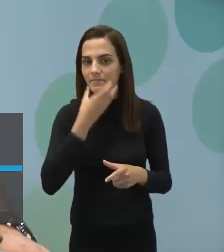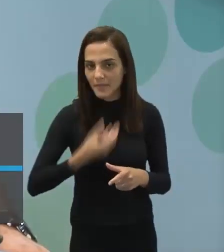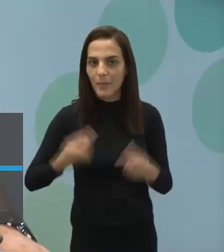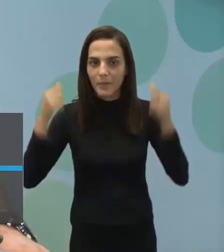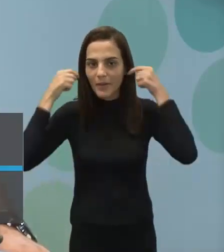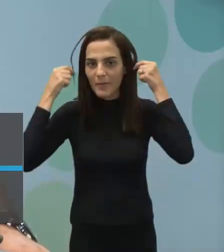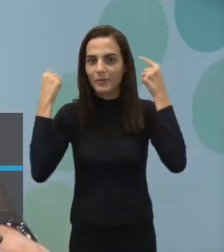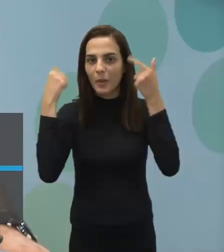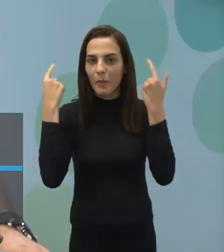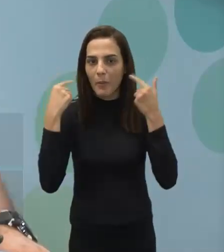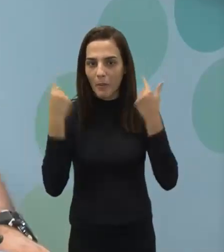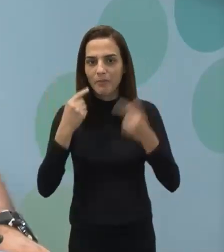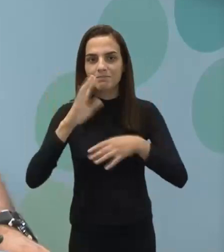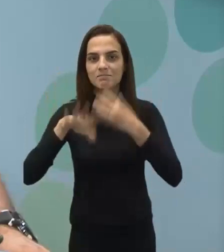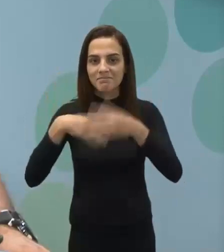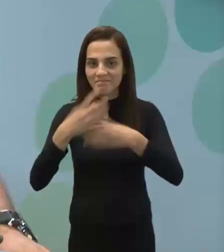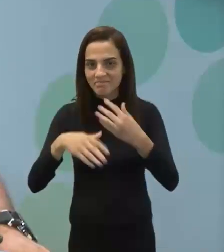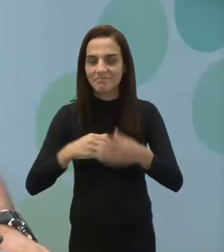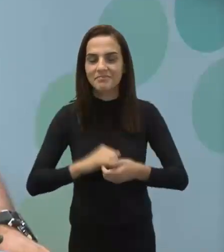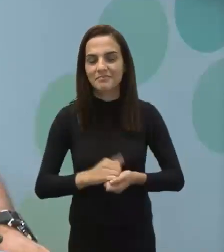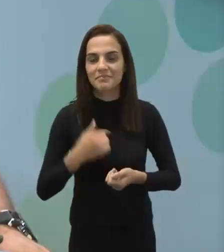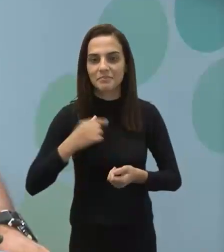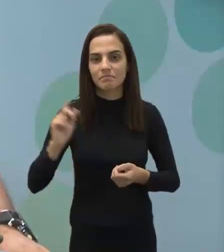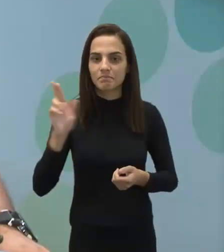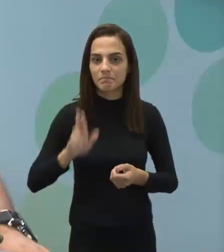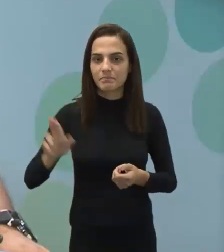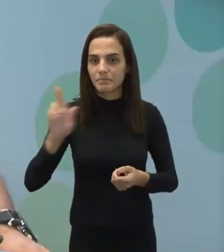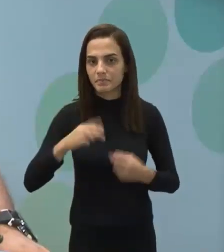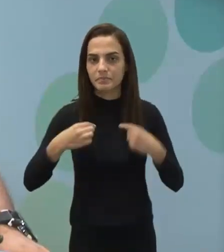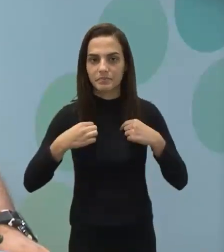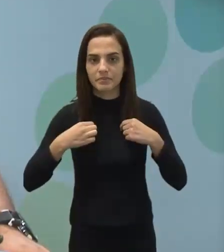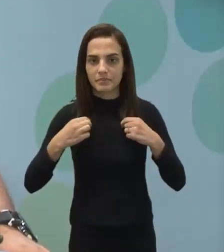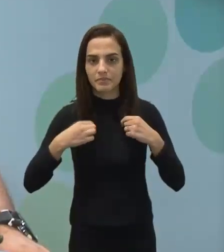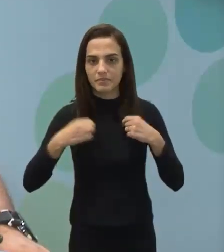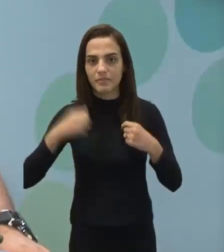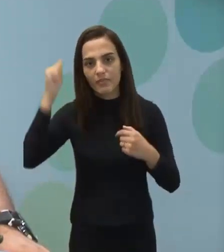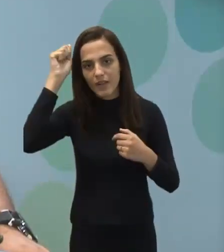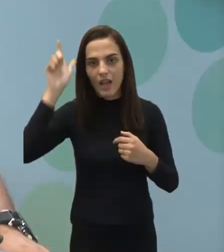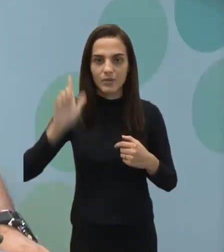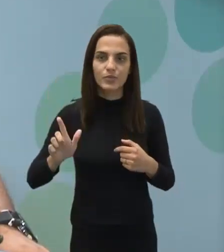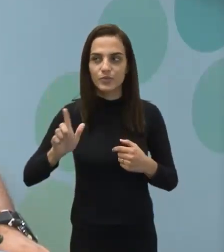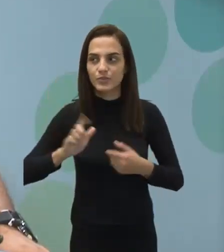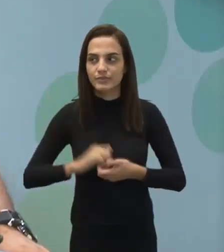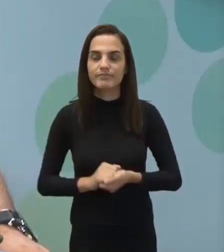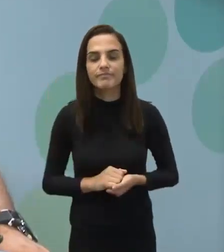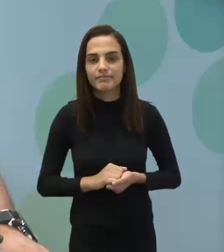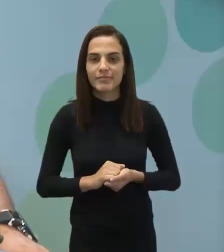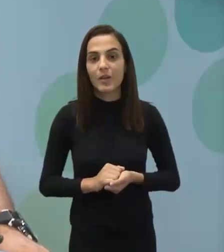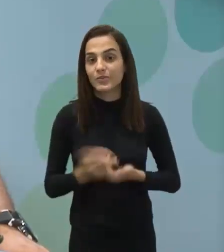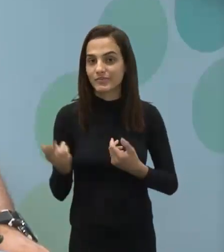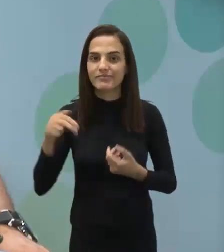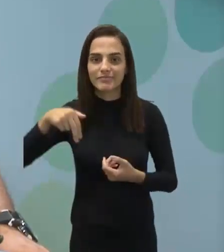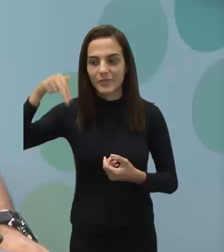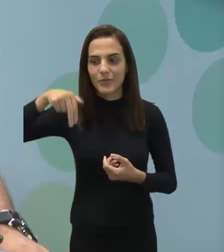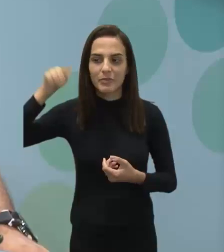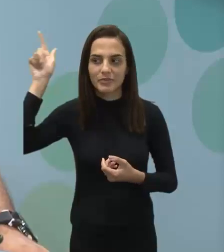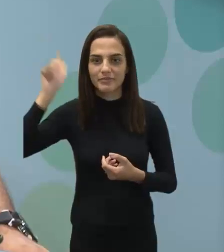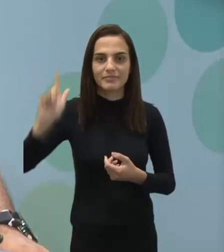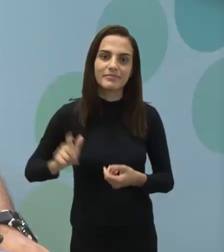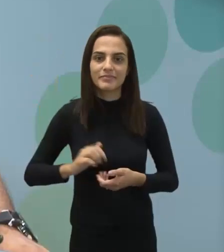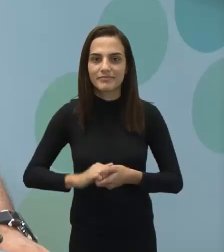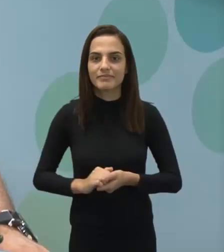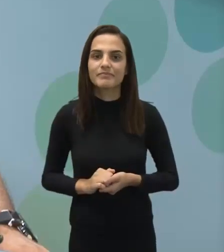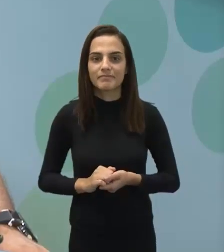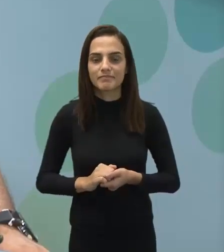bem despenteado hoje por sinal. Estou usando uma camisa social azul em homenagem ao Novembro Azul, uma calça jeans e um